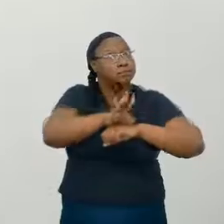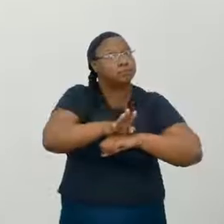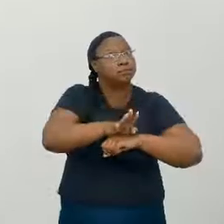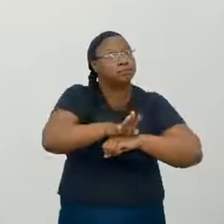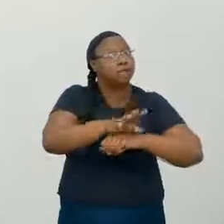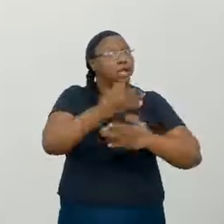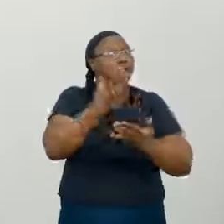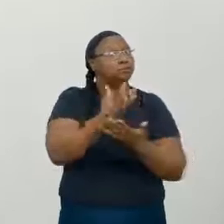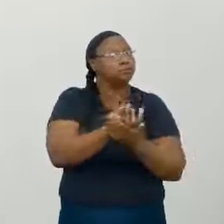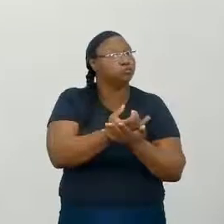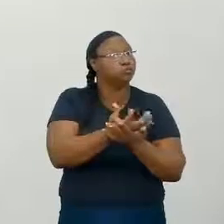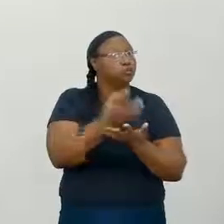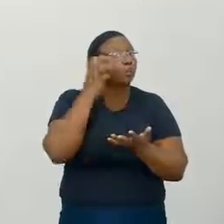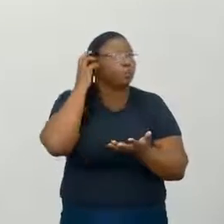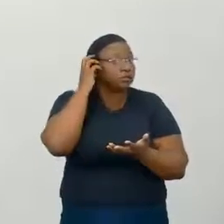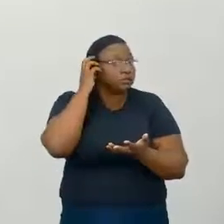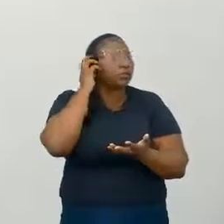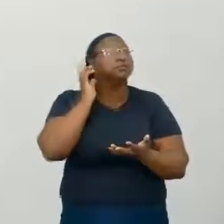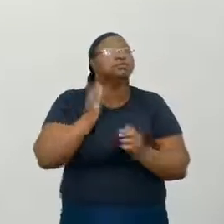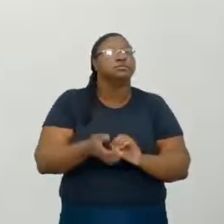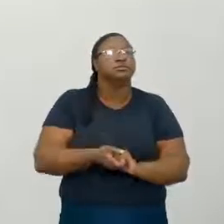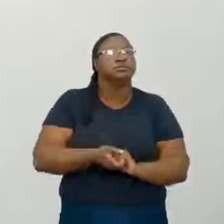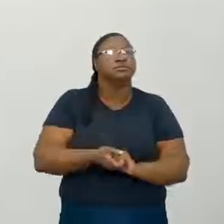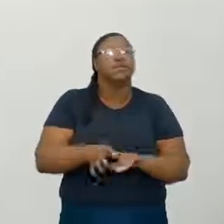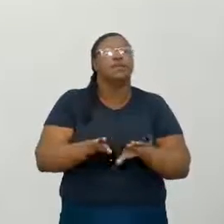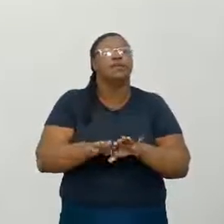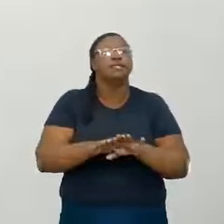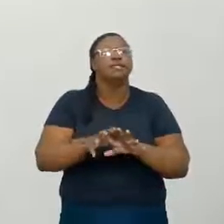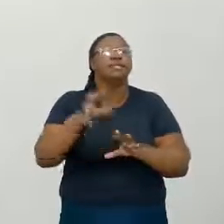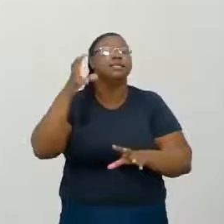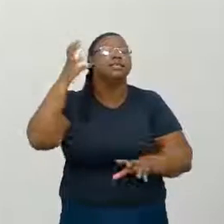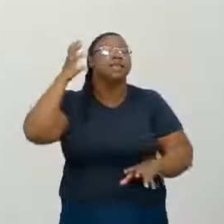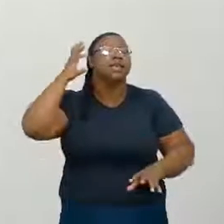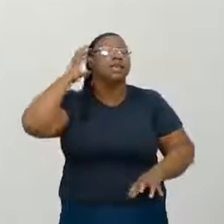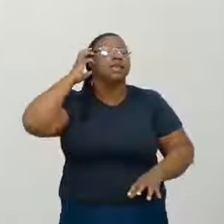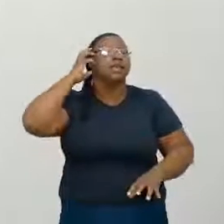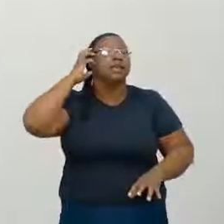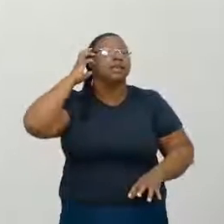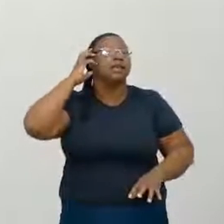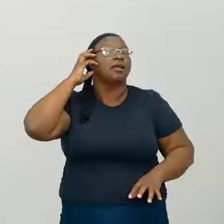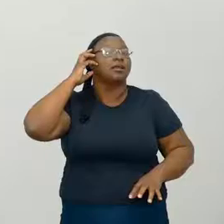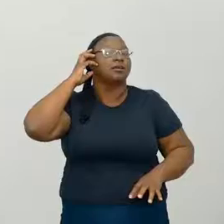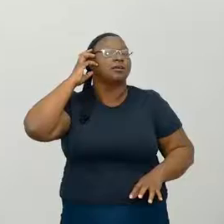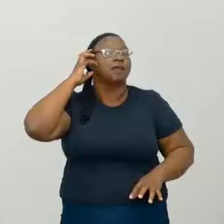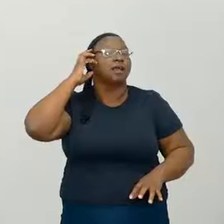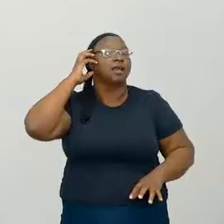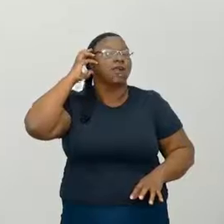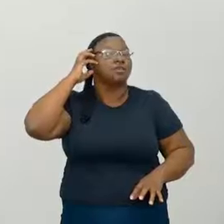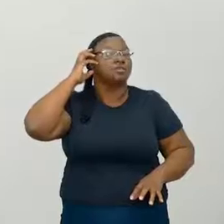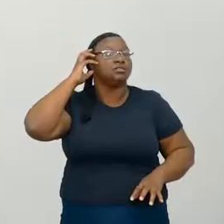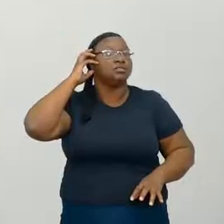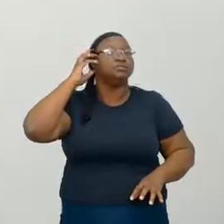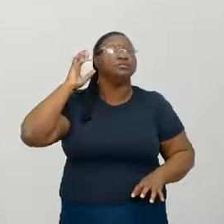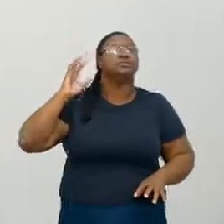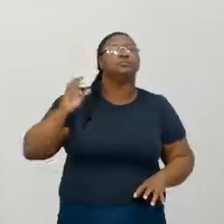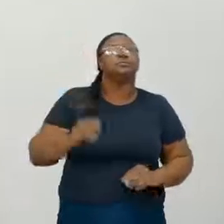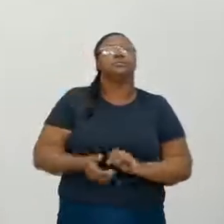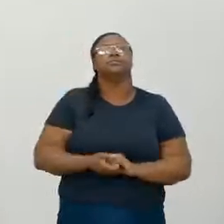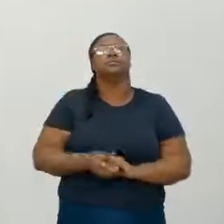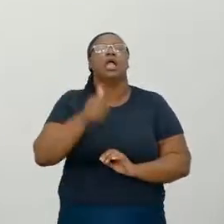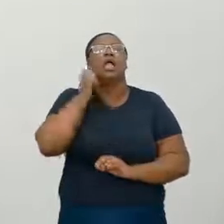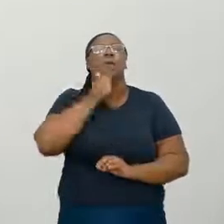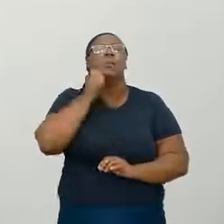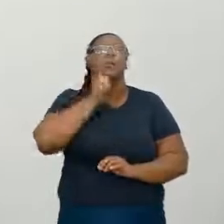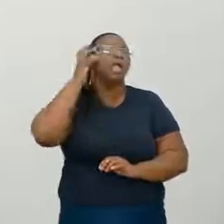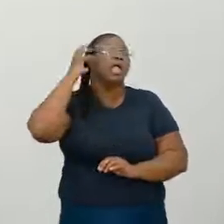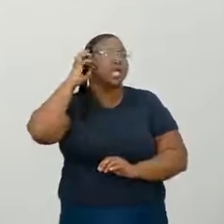um podcast feito por uma radialista, se eu não me engano, dos Açores, e que ela faz, né,